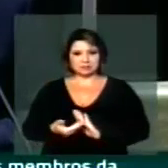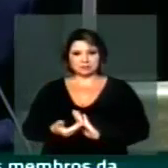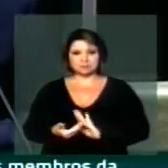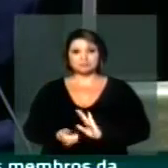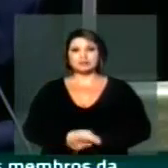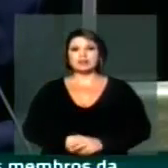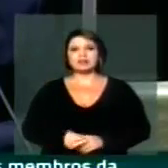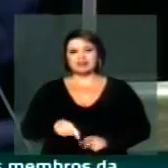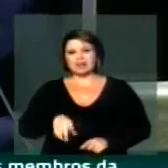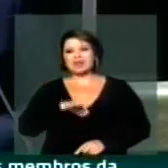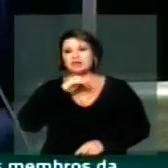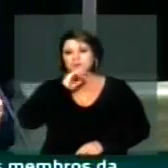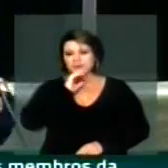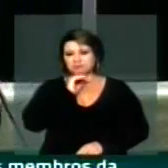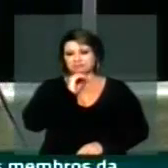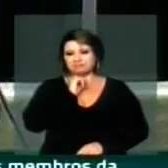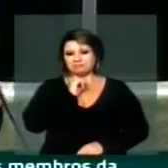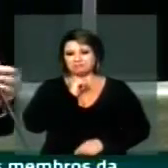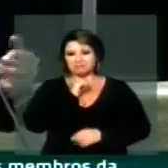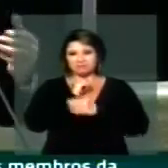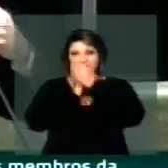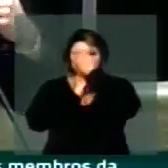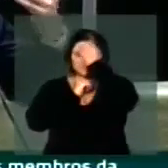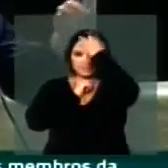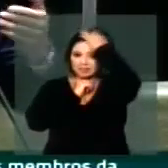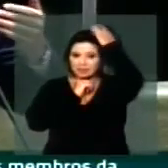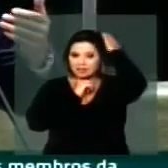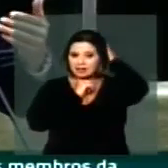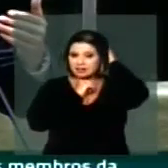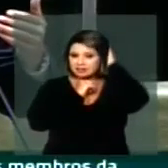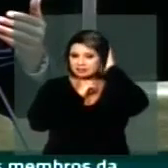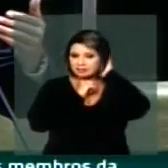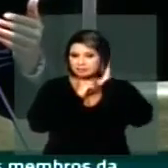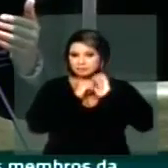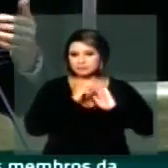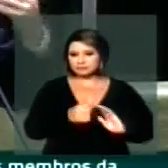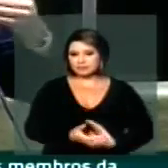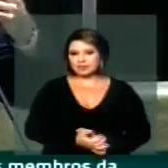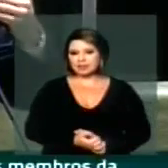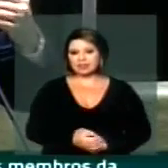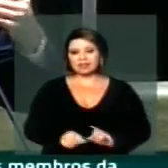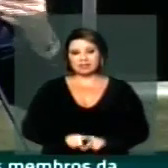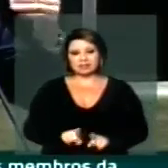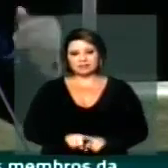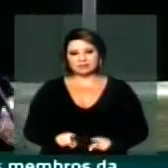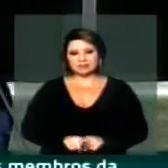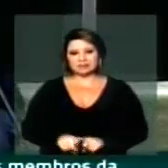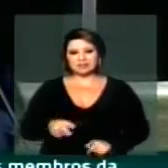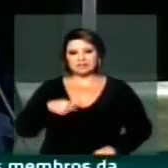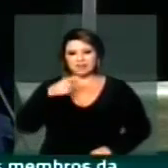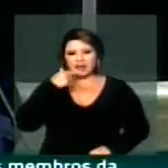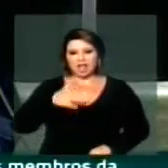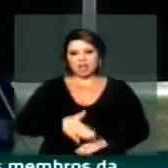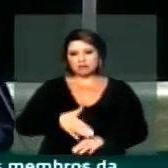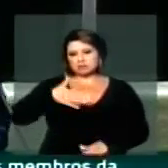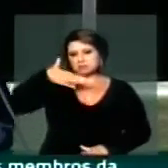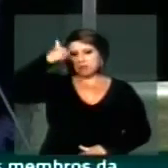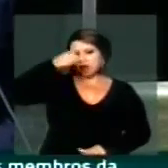é muito desagradável você fazer a autoexaltação.